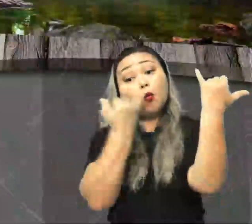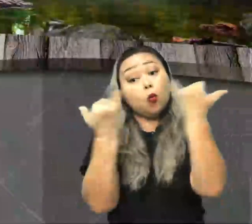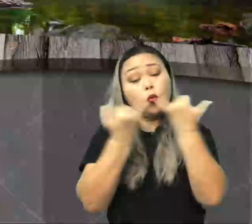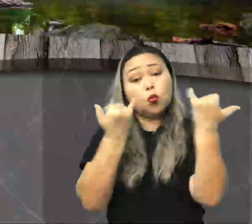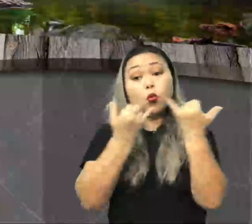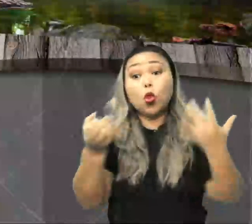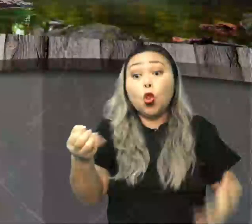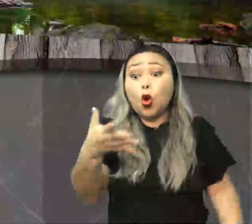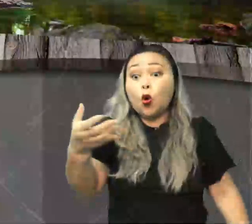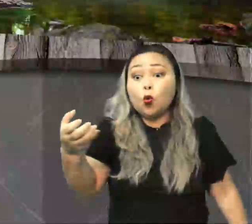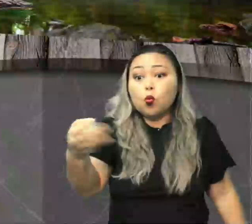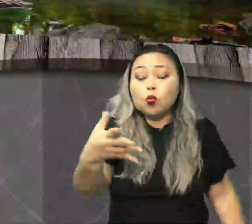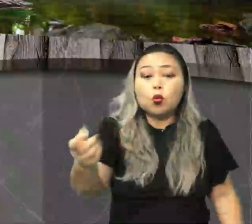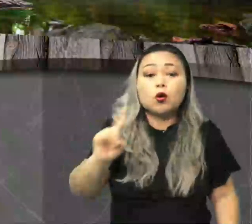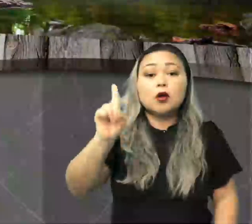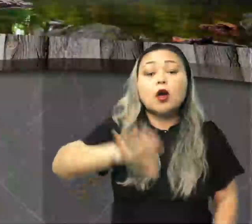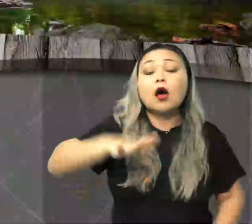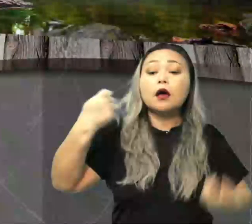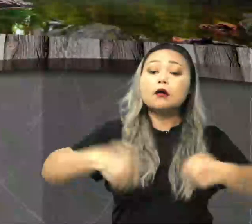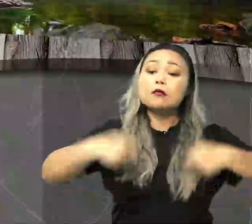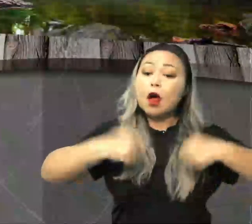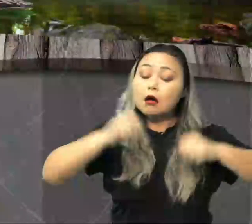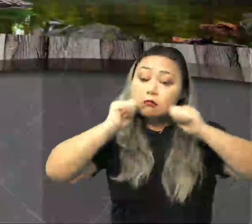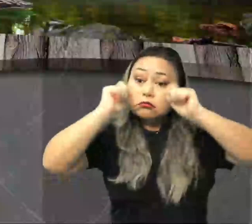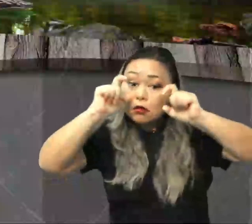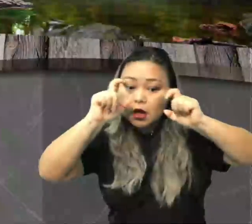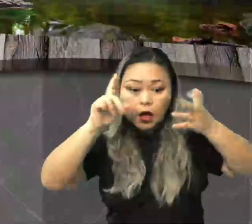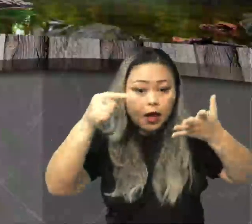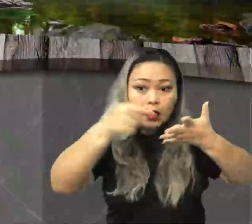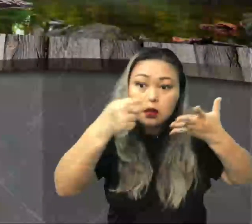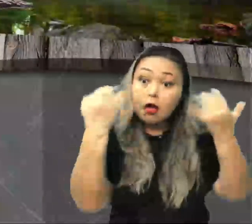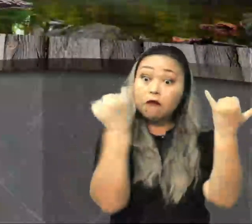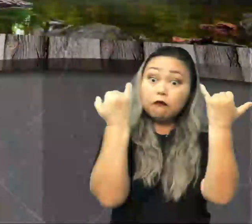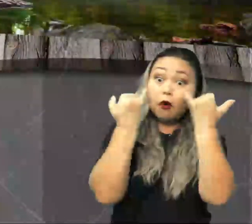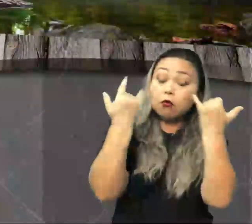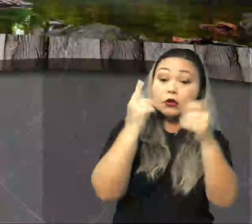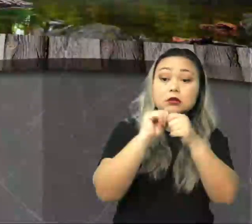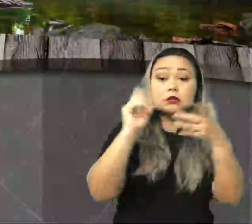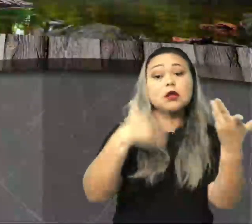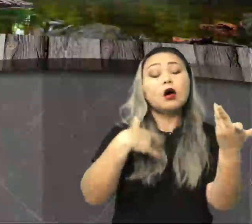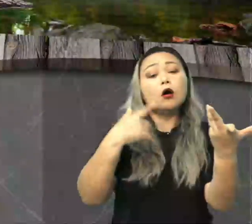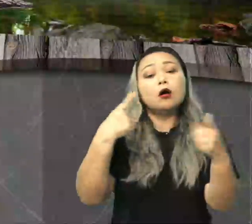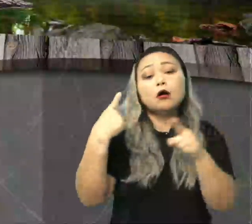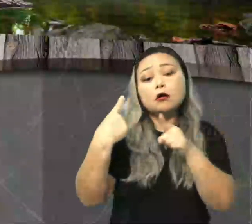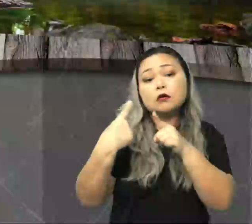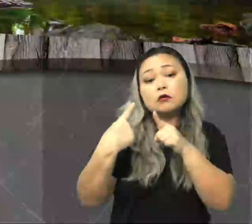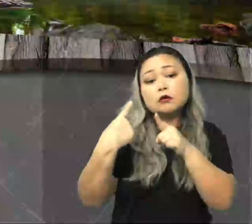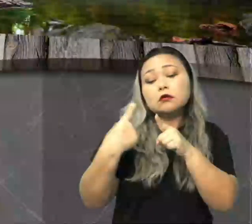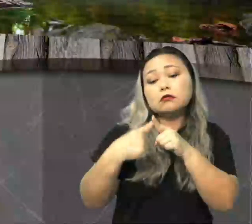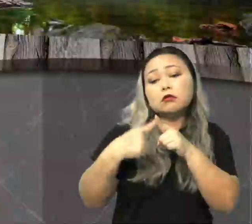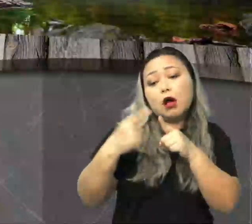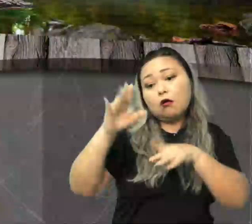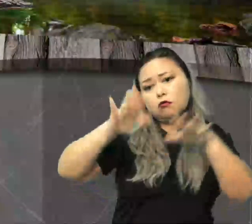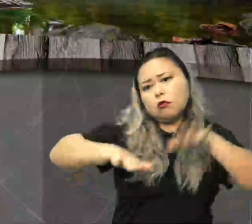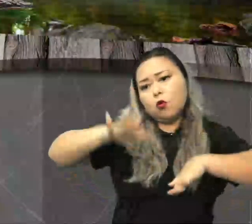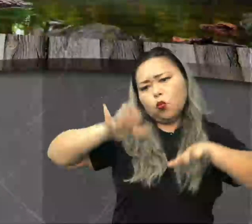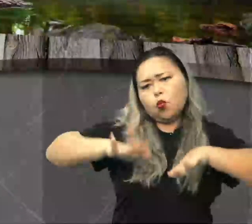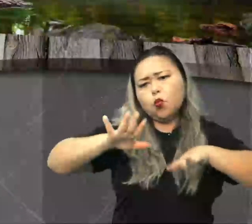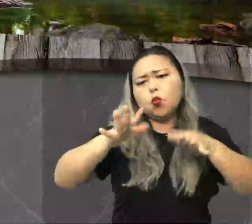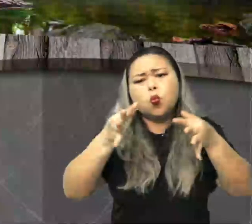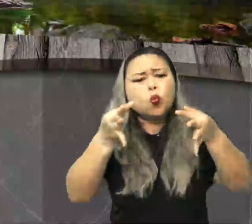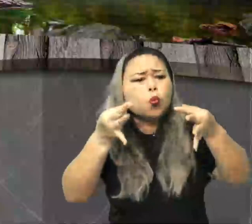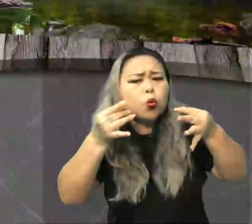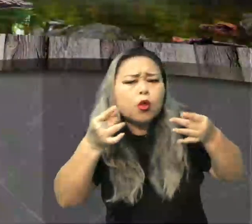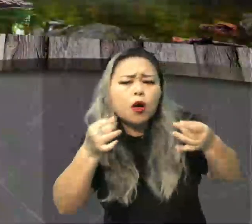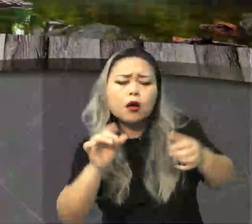informações novas estão sendo trazidas e a gente precisa estar atentas a cada uma delas para, né, no caso de cair algum